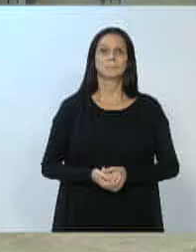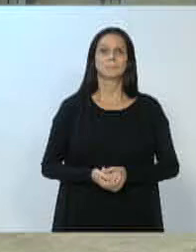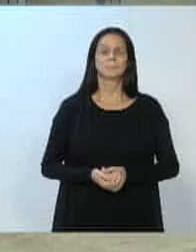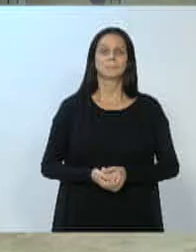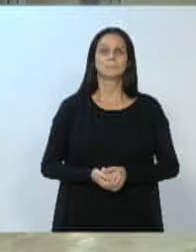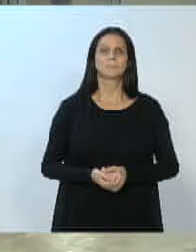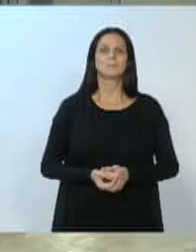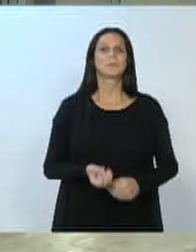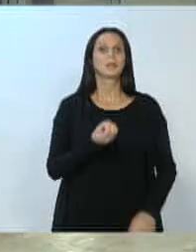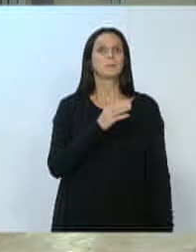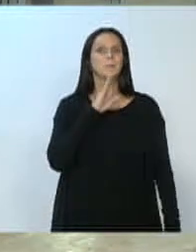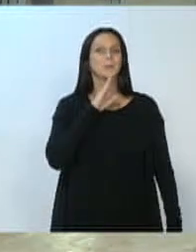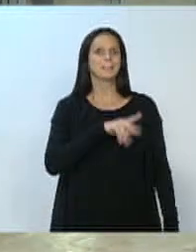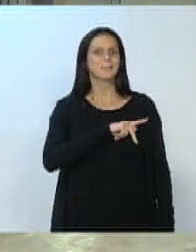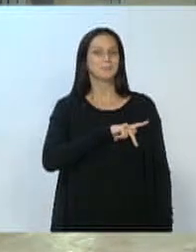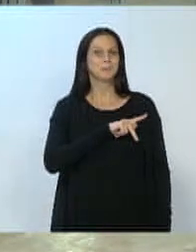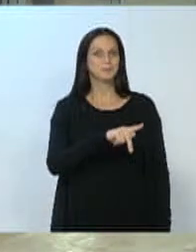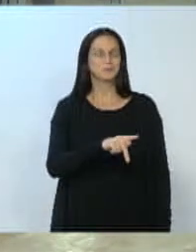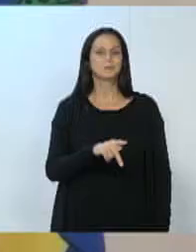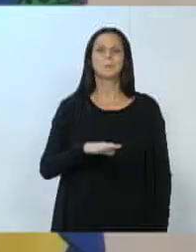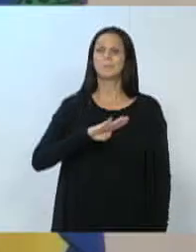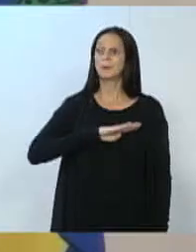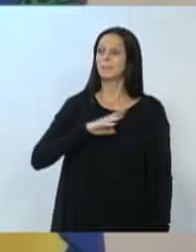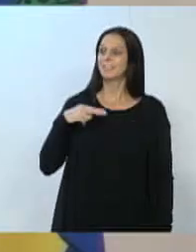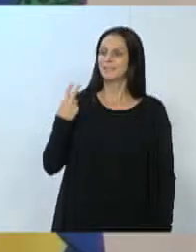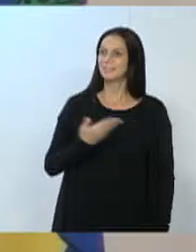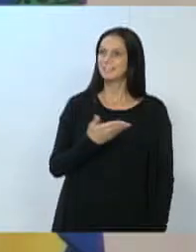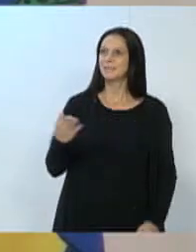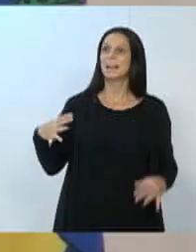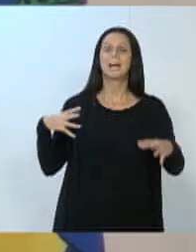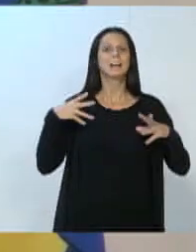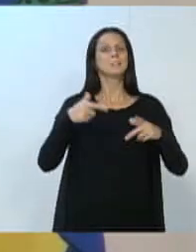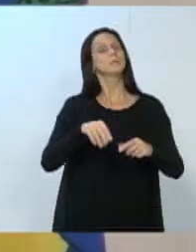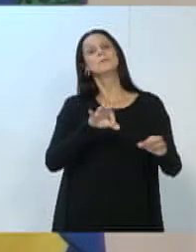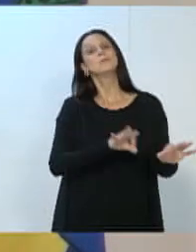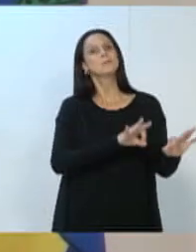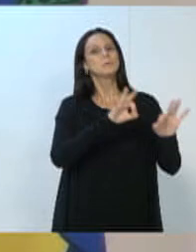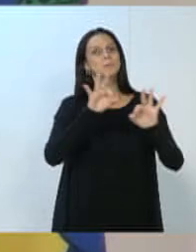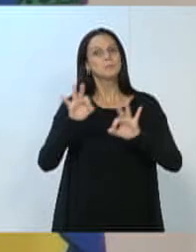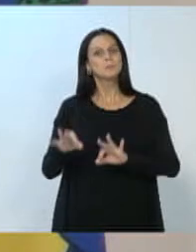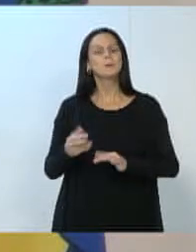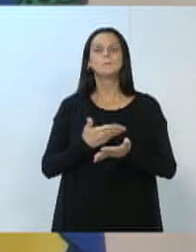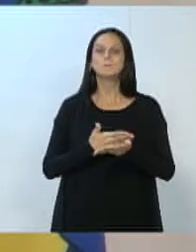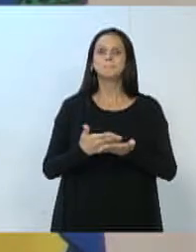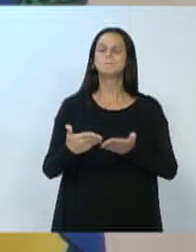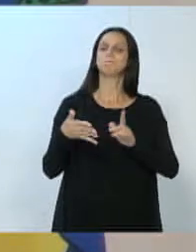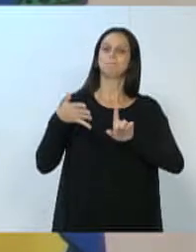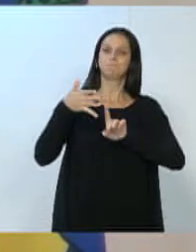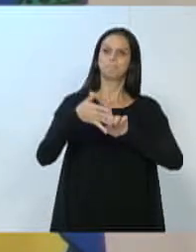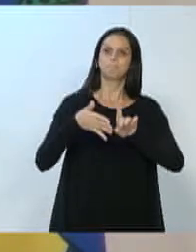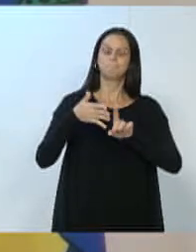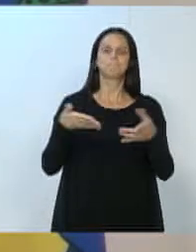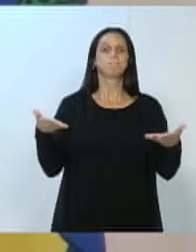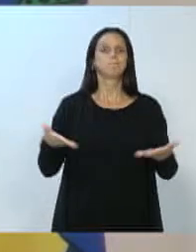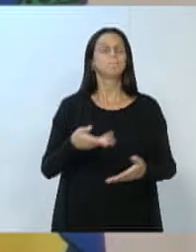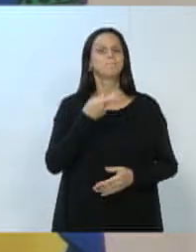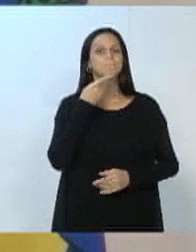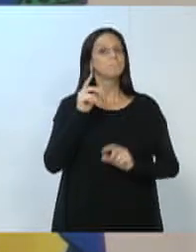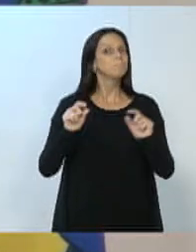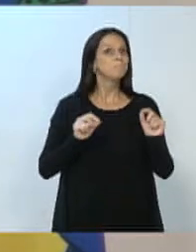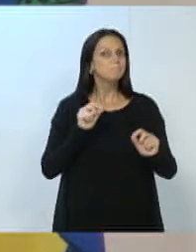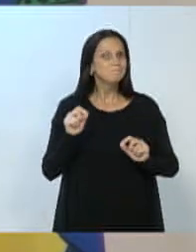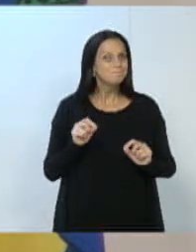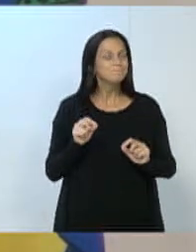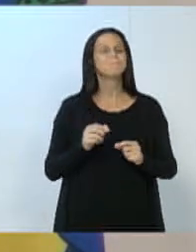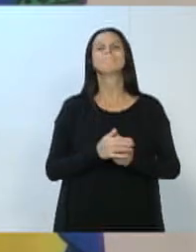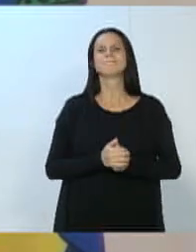Oi boa tarde Presidente colegas vereadores EA todos que nos acompanham começa uma pronunciamento de hoje falando tradicional